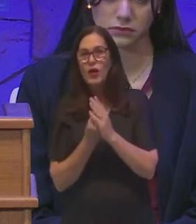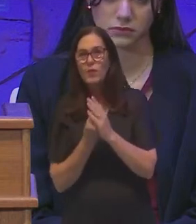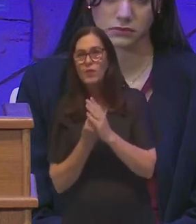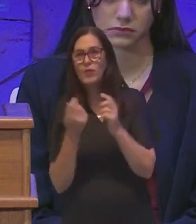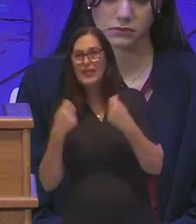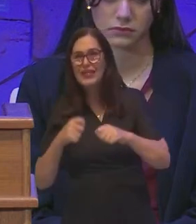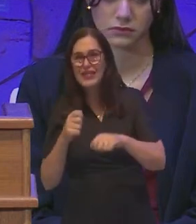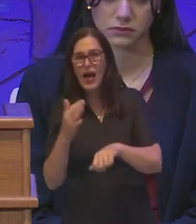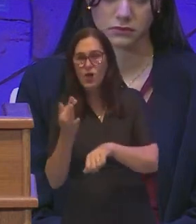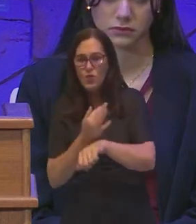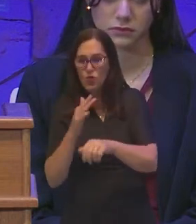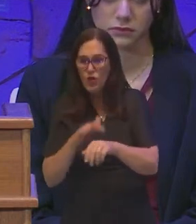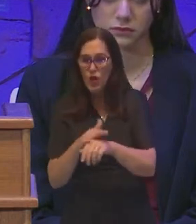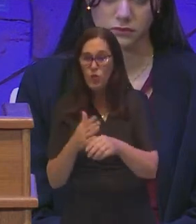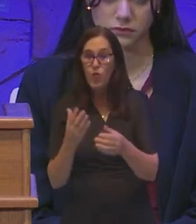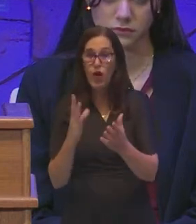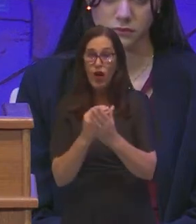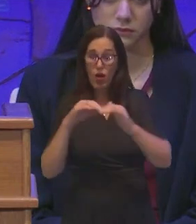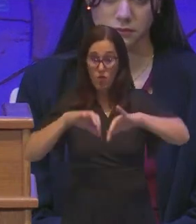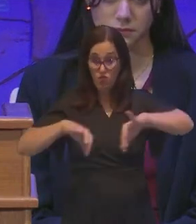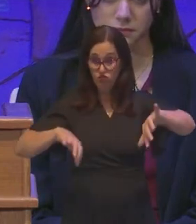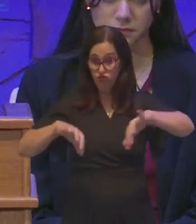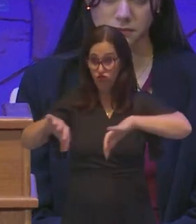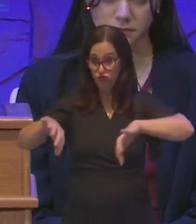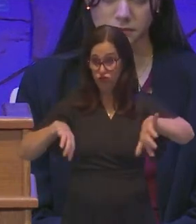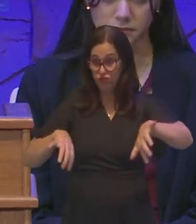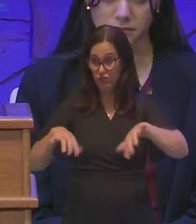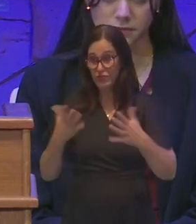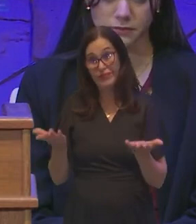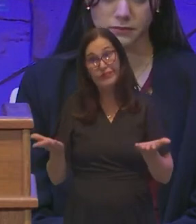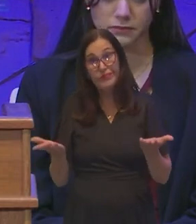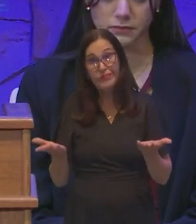manter, porque a igreja estava dividida com facções.